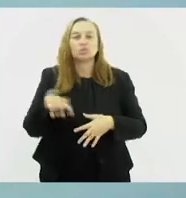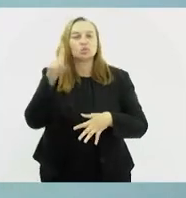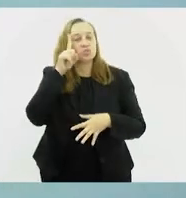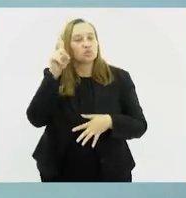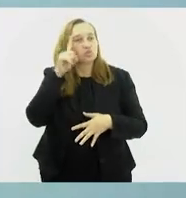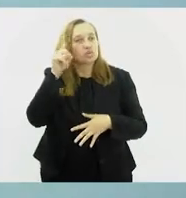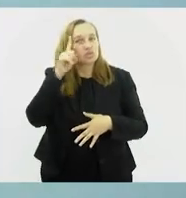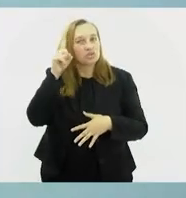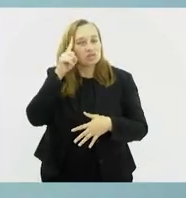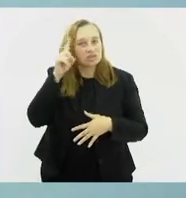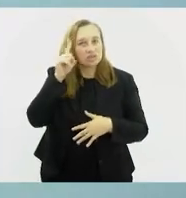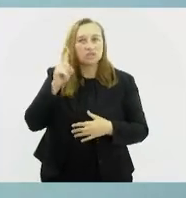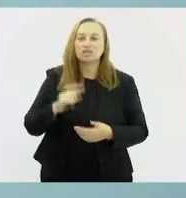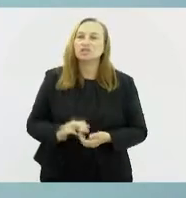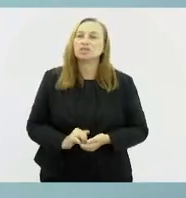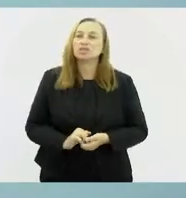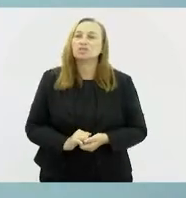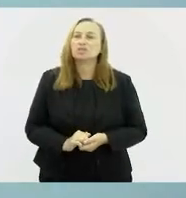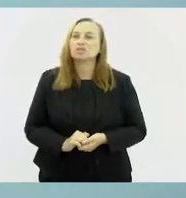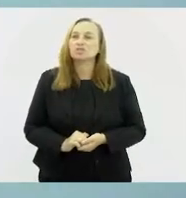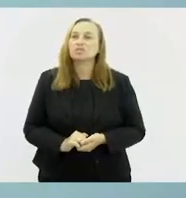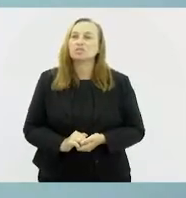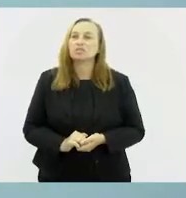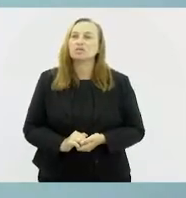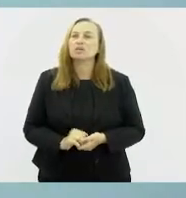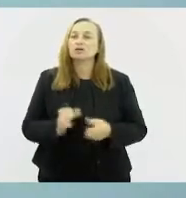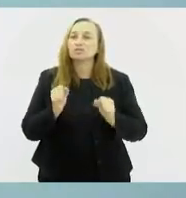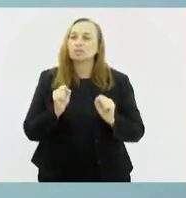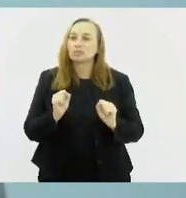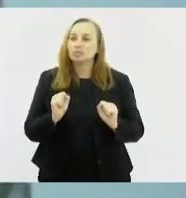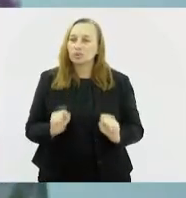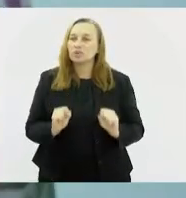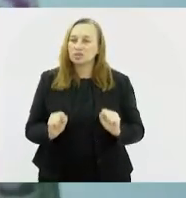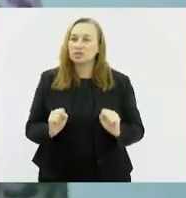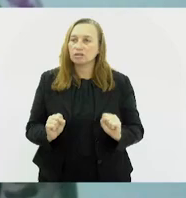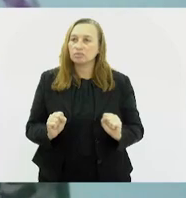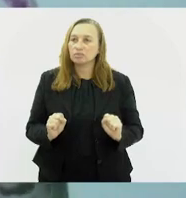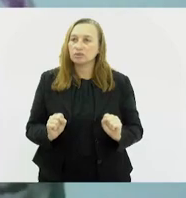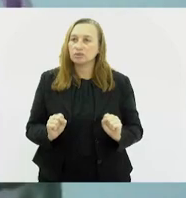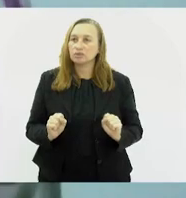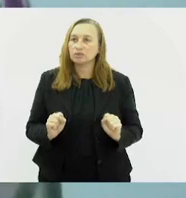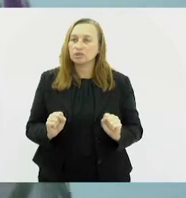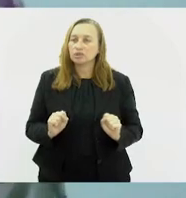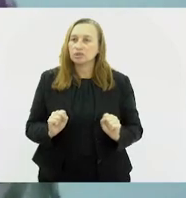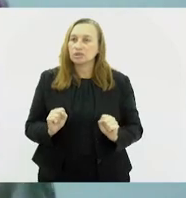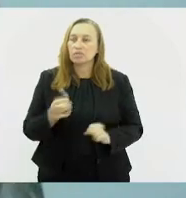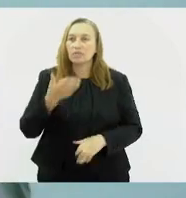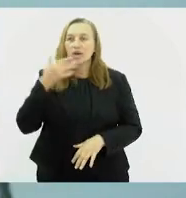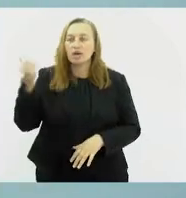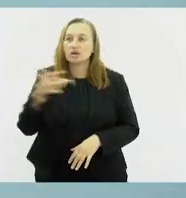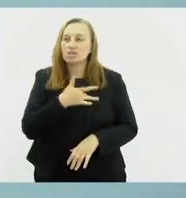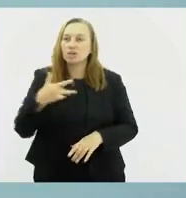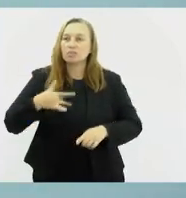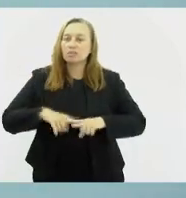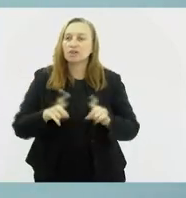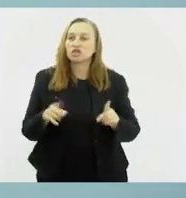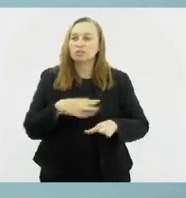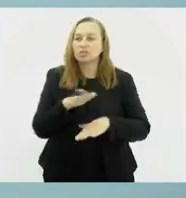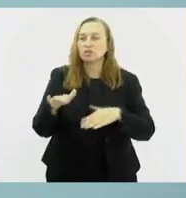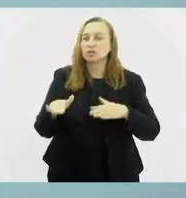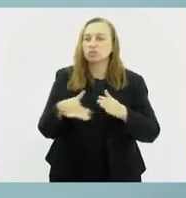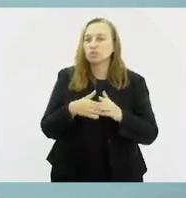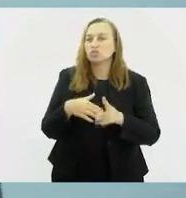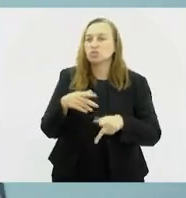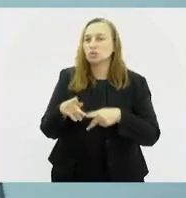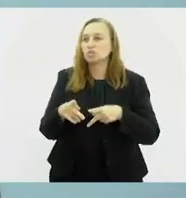diariamente, incansavelmente, para que possamos dar não só para a melhor saúde, mas para toda a população,